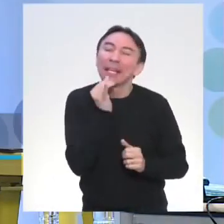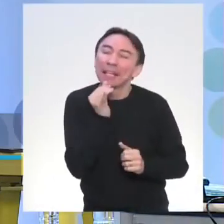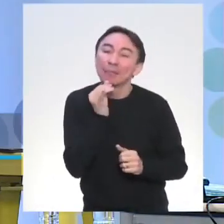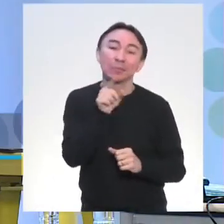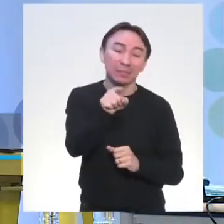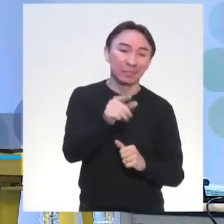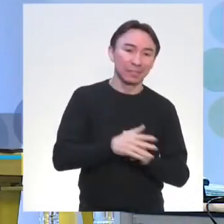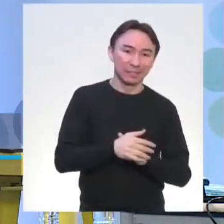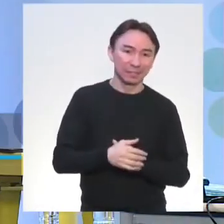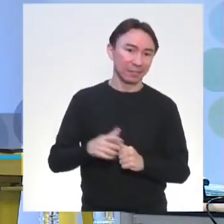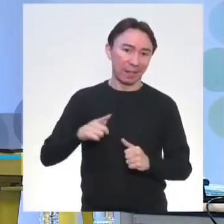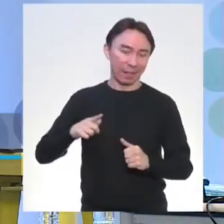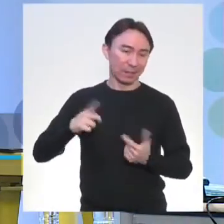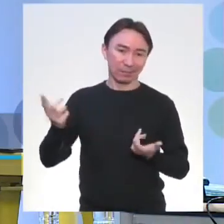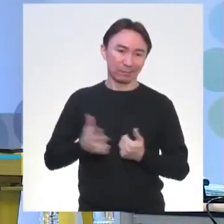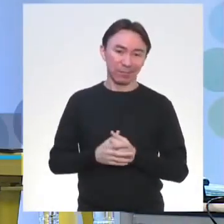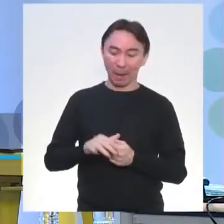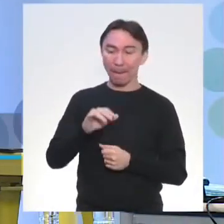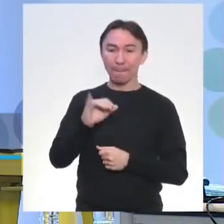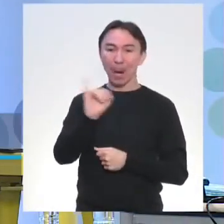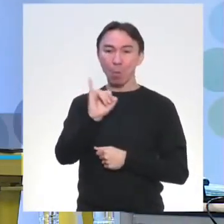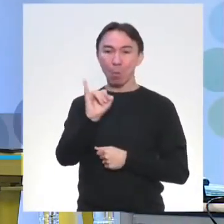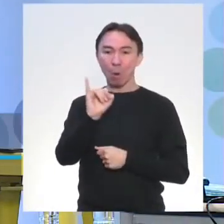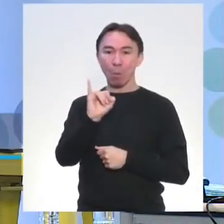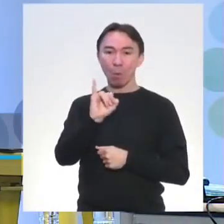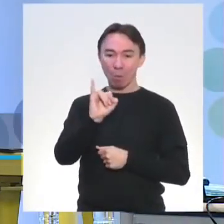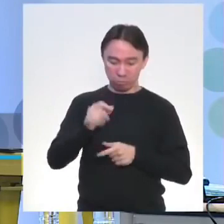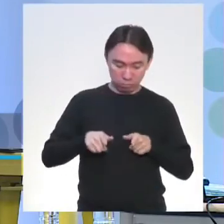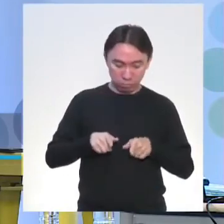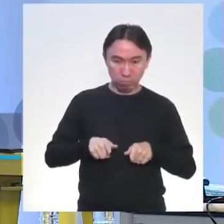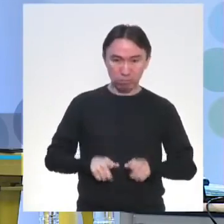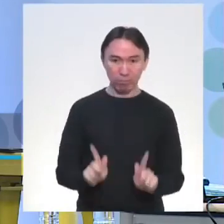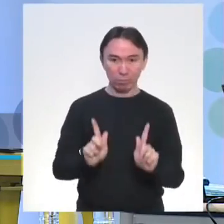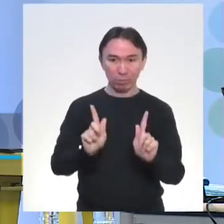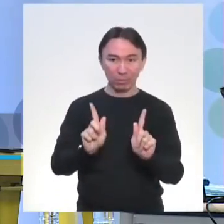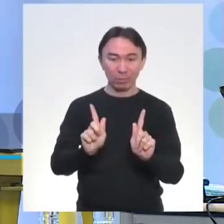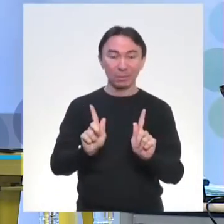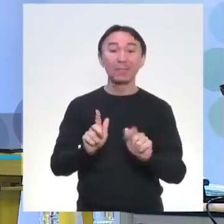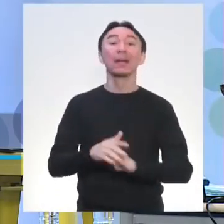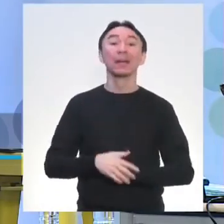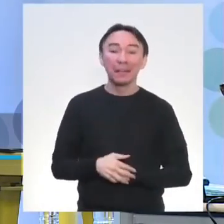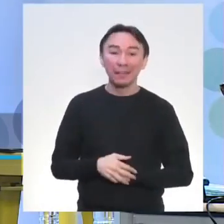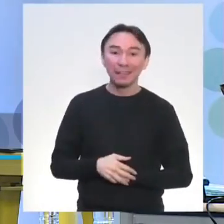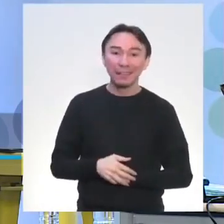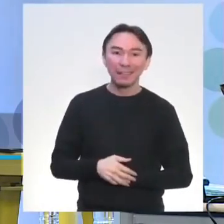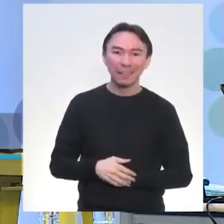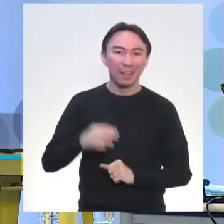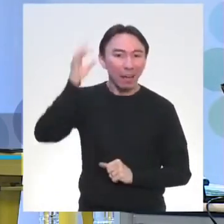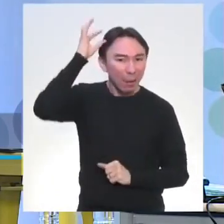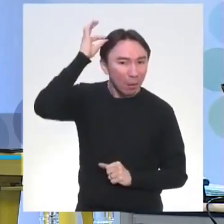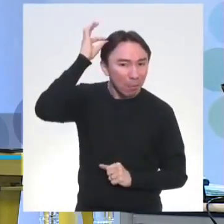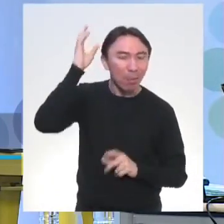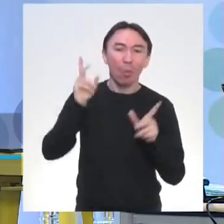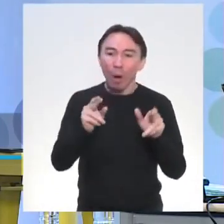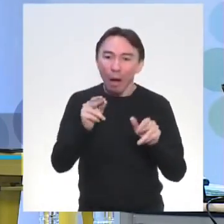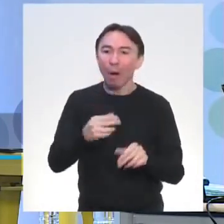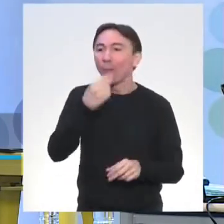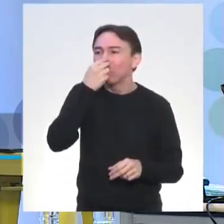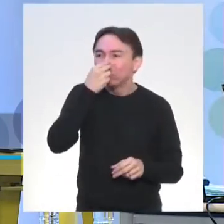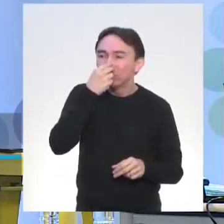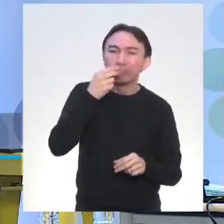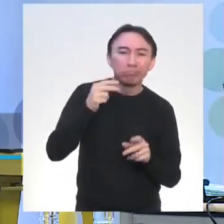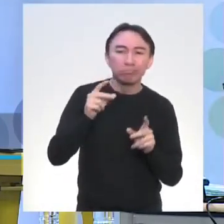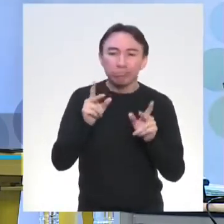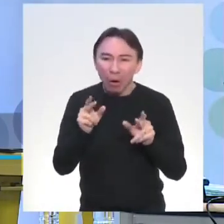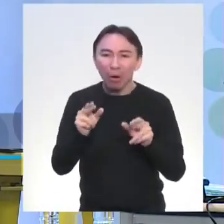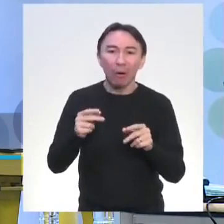gêmeo? Né? Como que ele seria, né? Se ele fosse um gêmeo idêntico, ele ia ter o mesmo cabelinho, o mesmo nariz, mesma cor dos olhos,